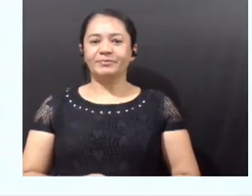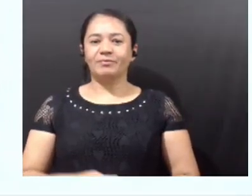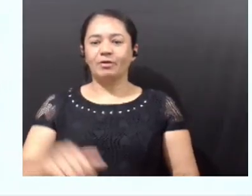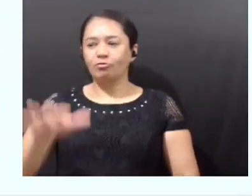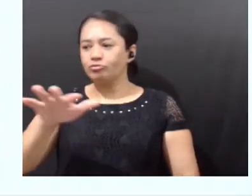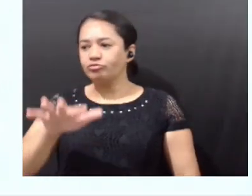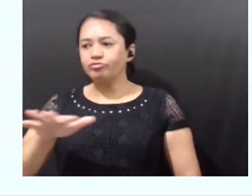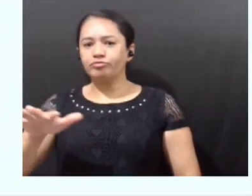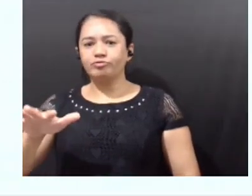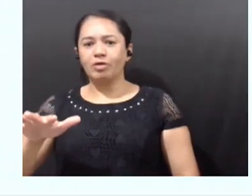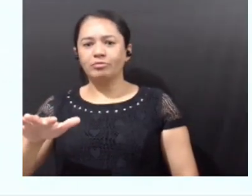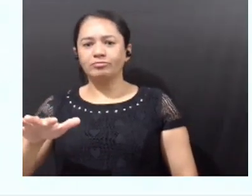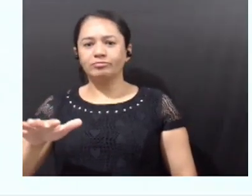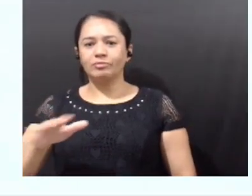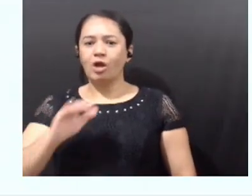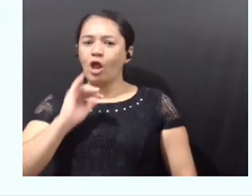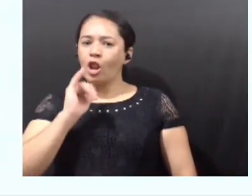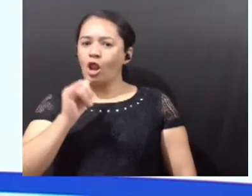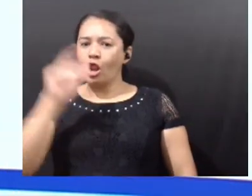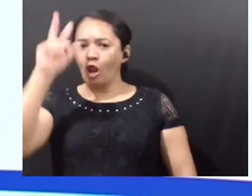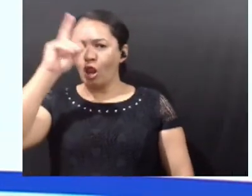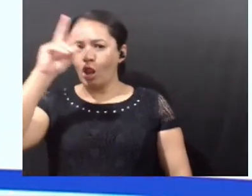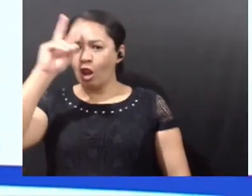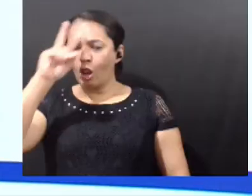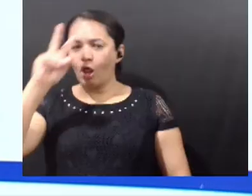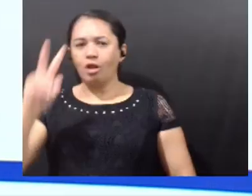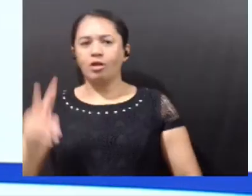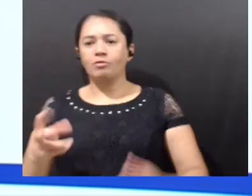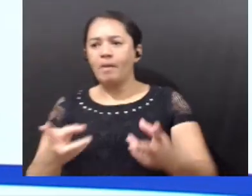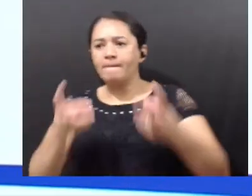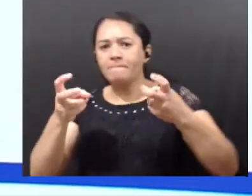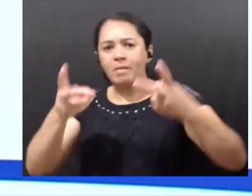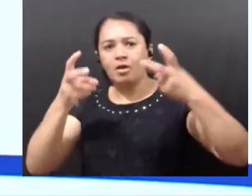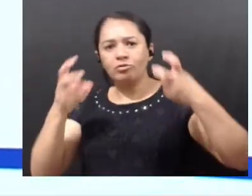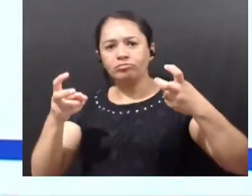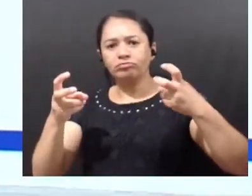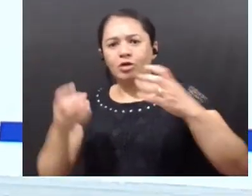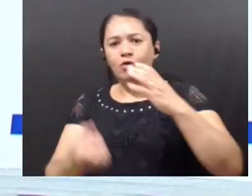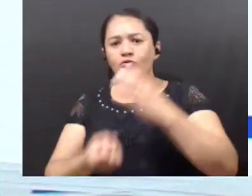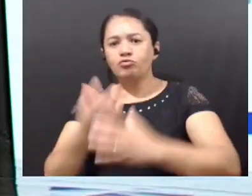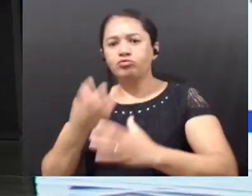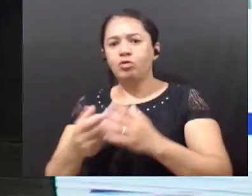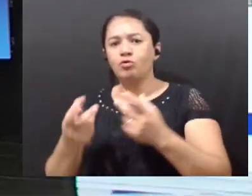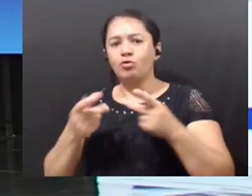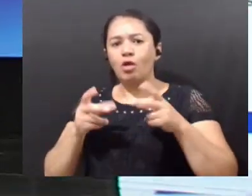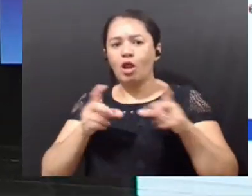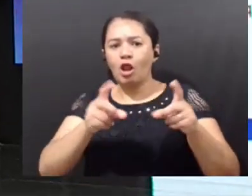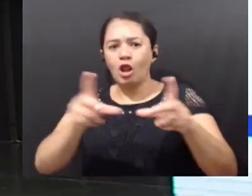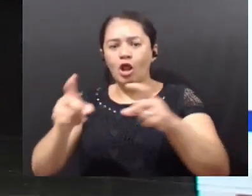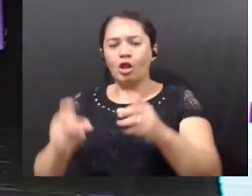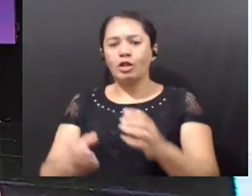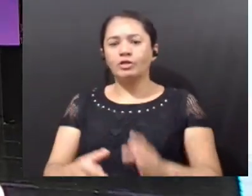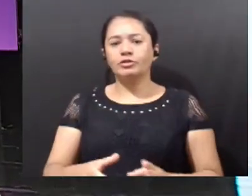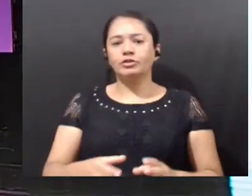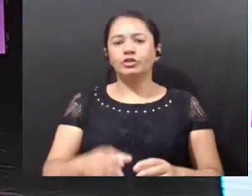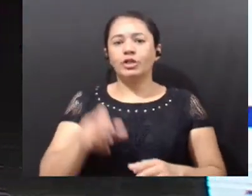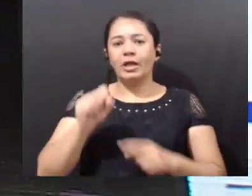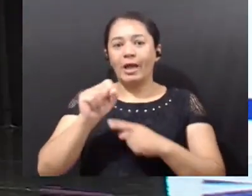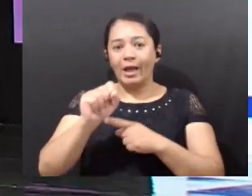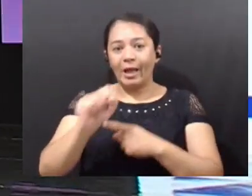que une inovação e perseverança, o fundador do negócio de locação de equipamentos para construção,